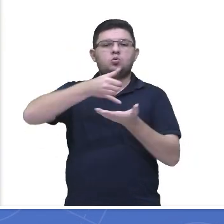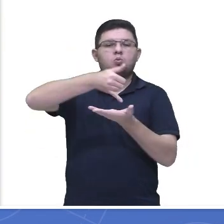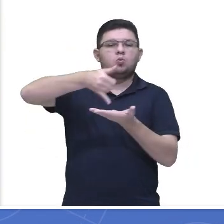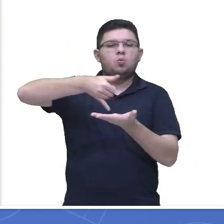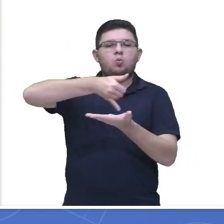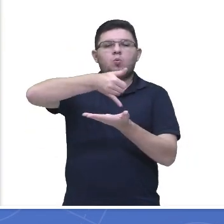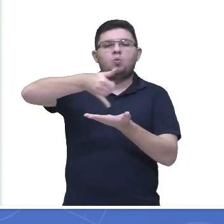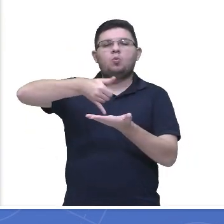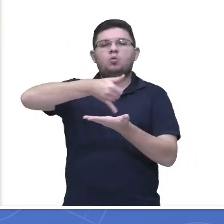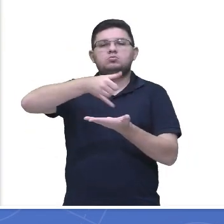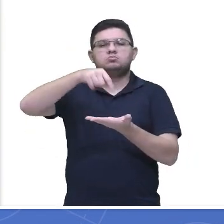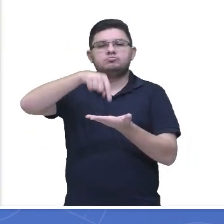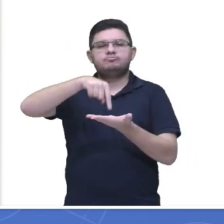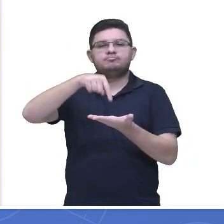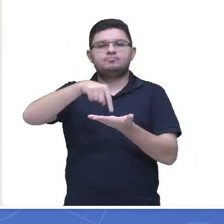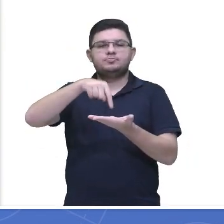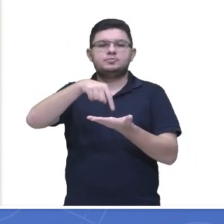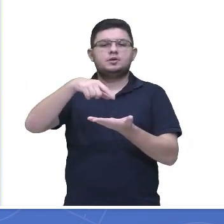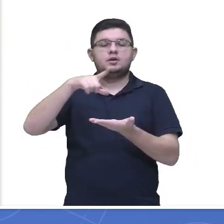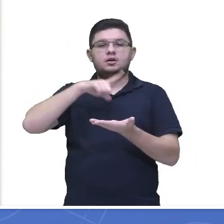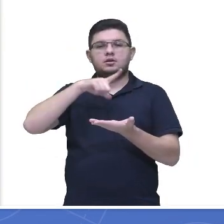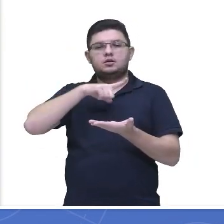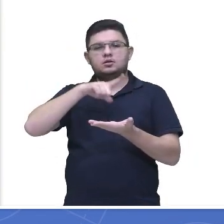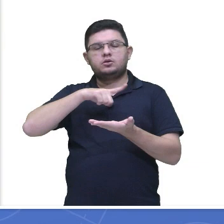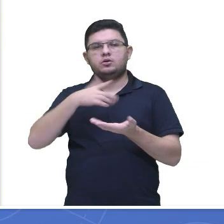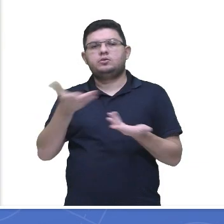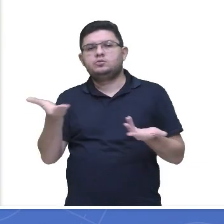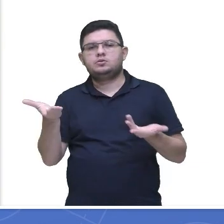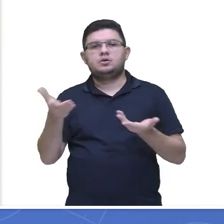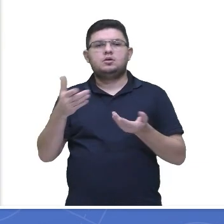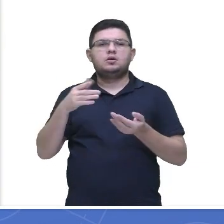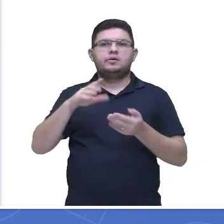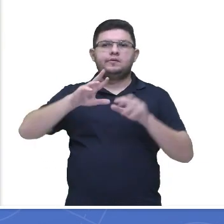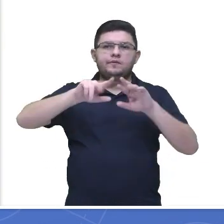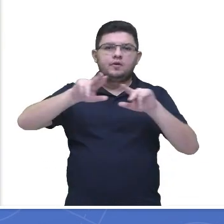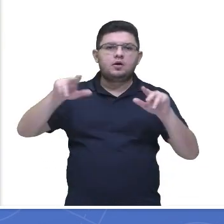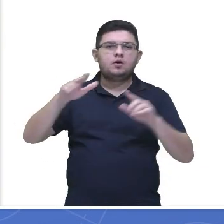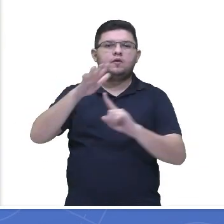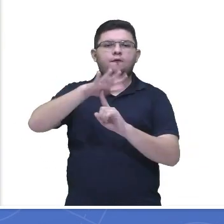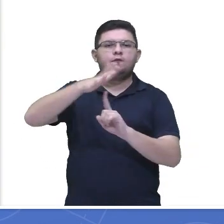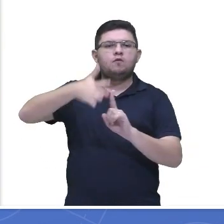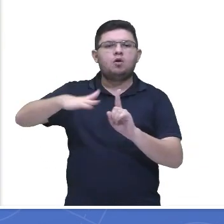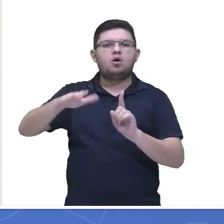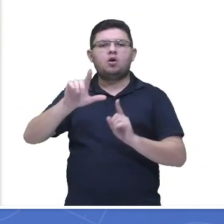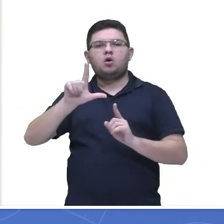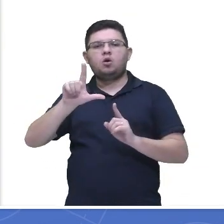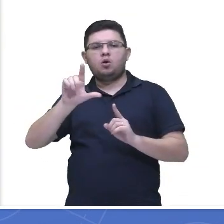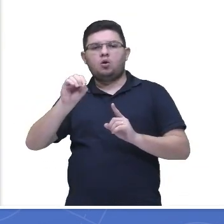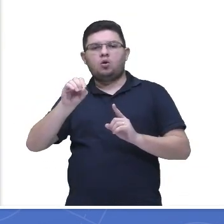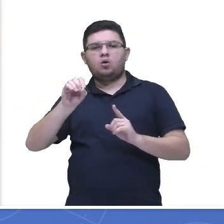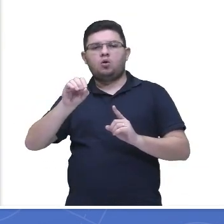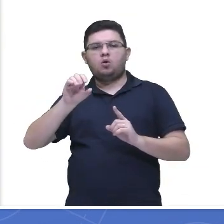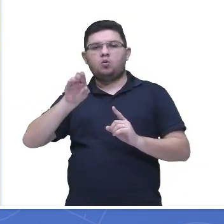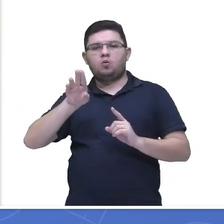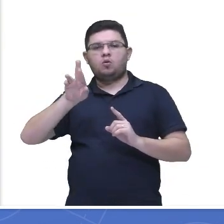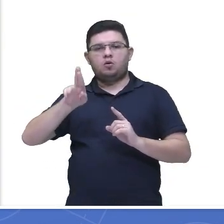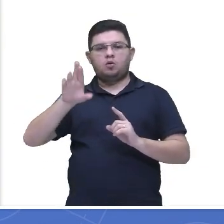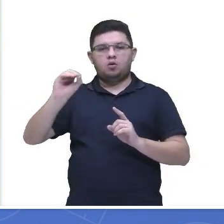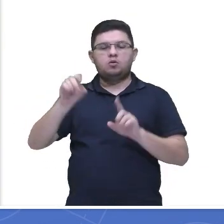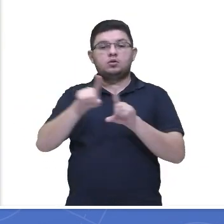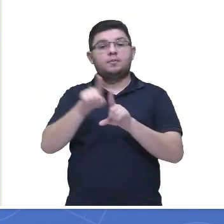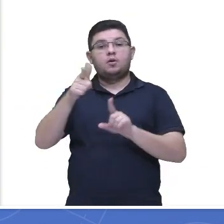essencial que está presente nas folhas de louro e também no